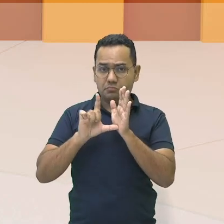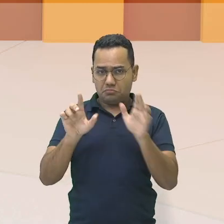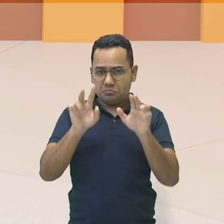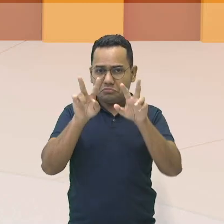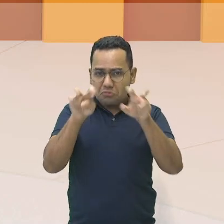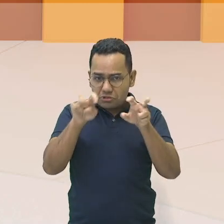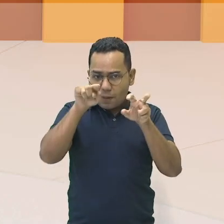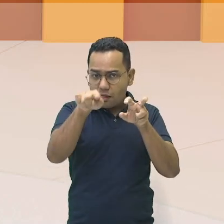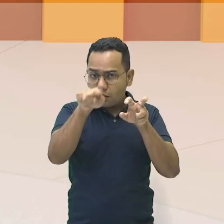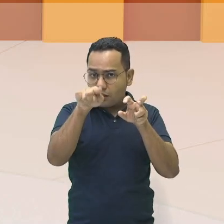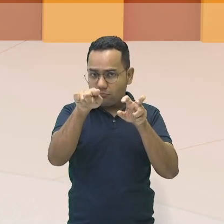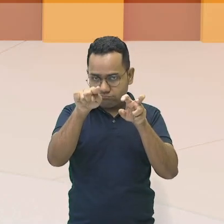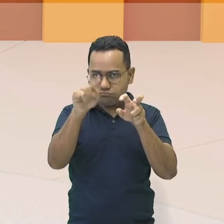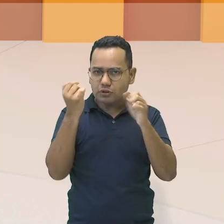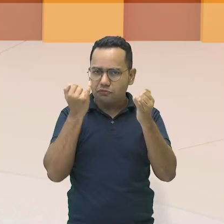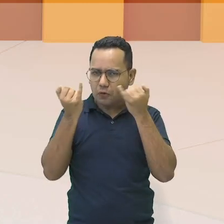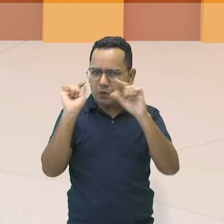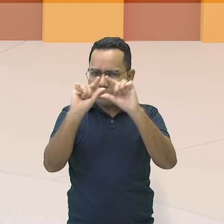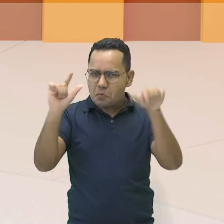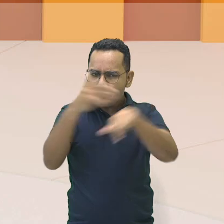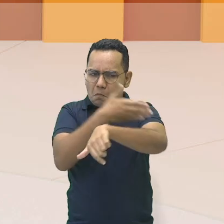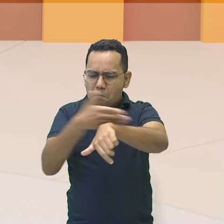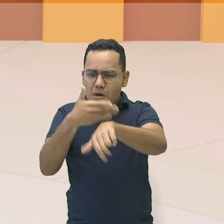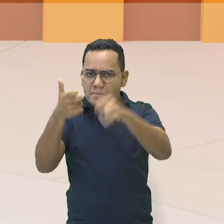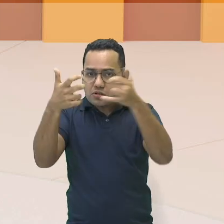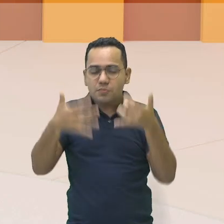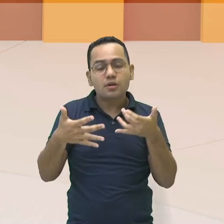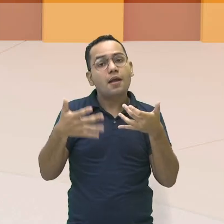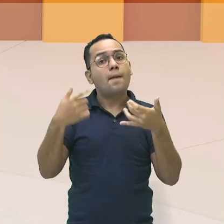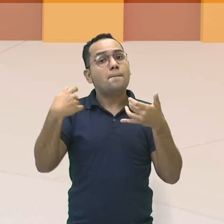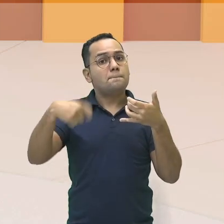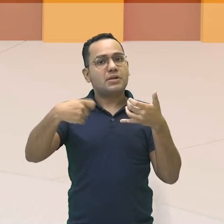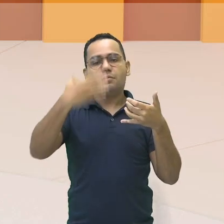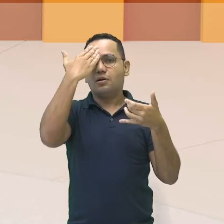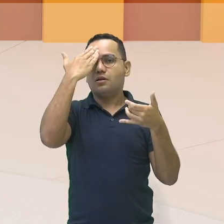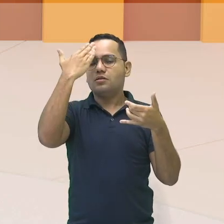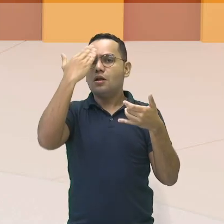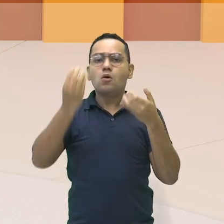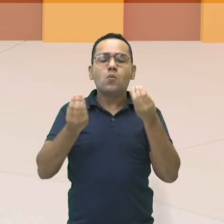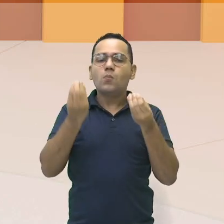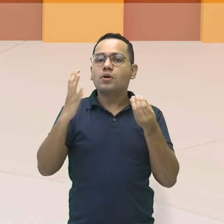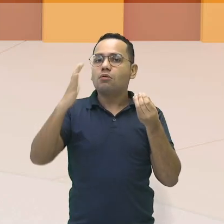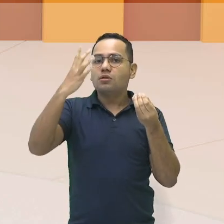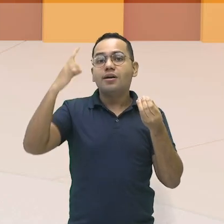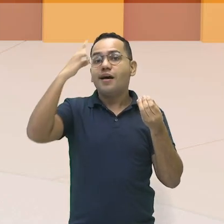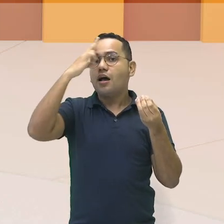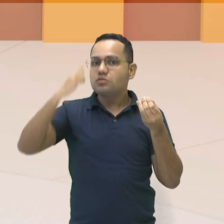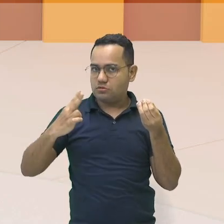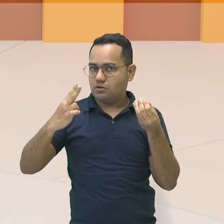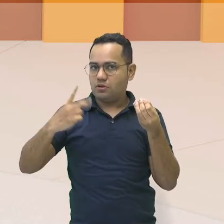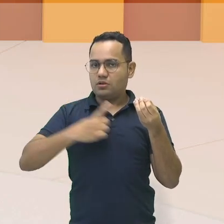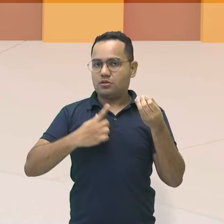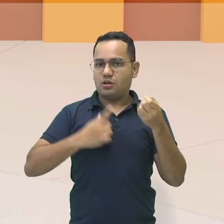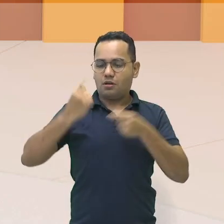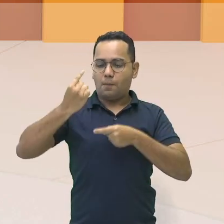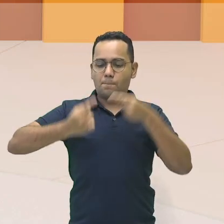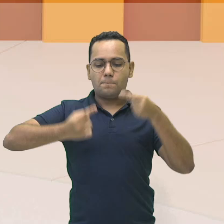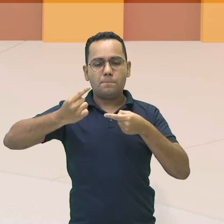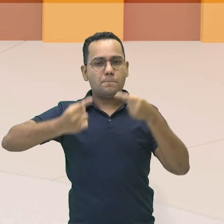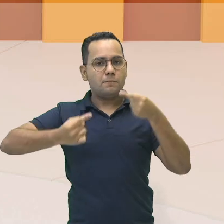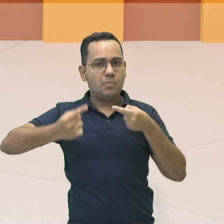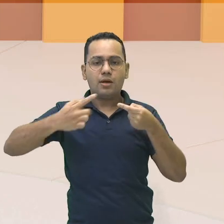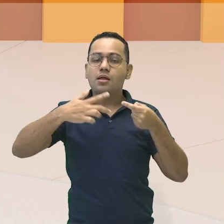gente compreender um pouco sobre o contexto histórico que possibilitou esse debate